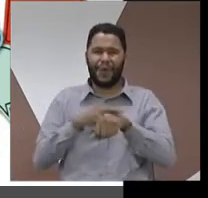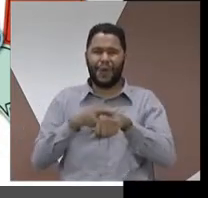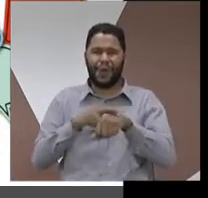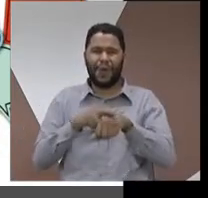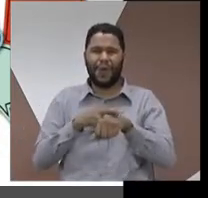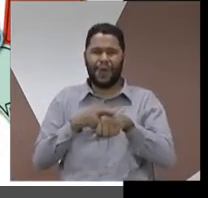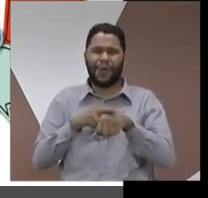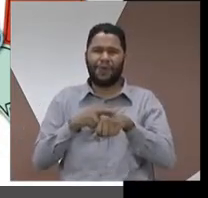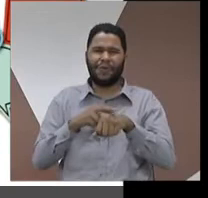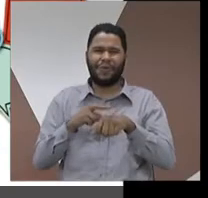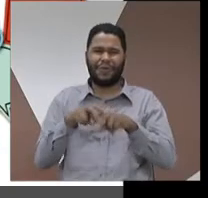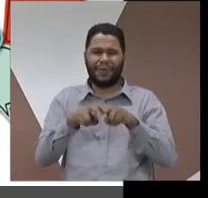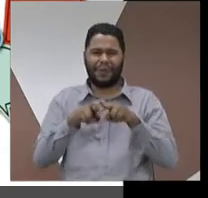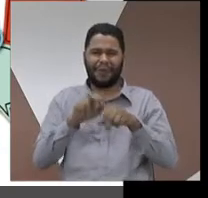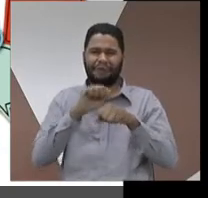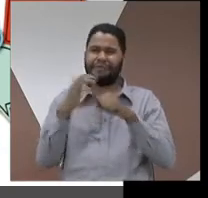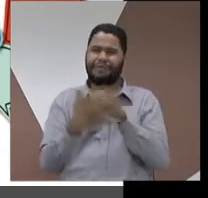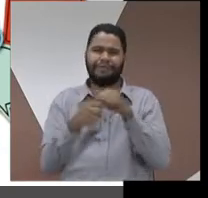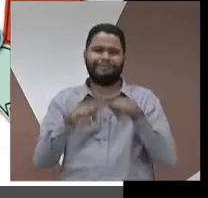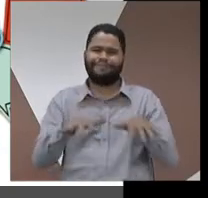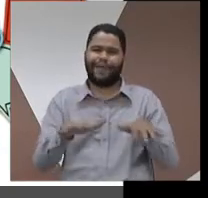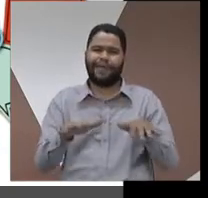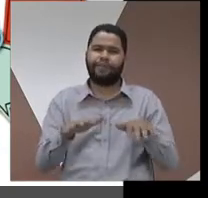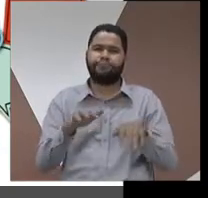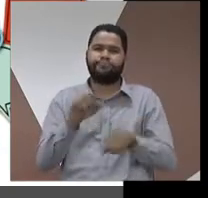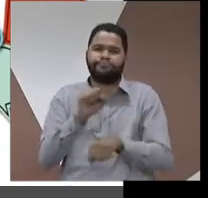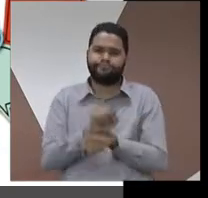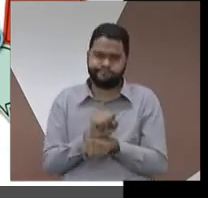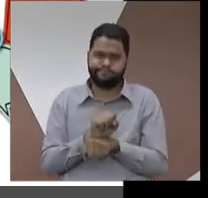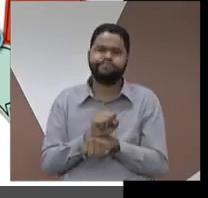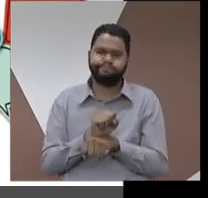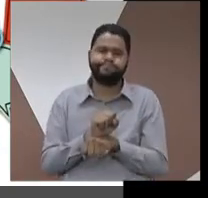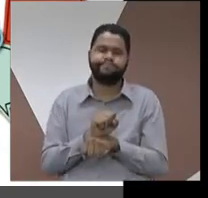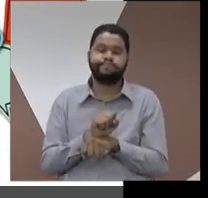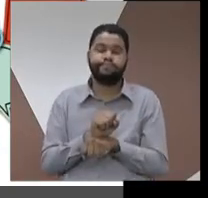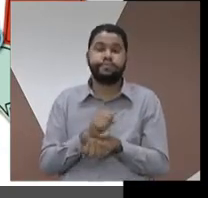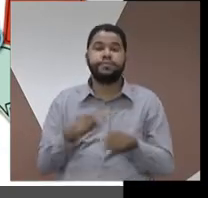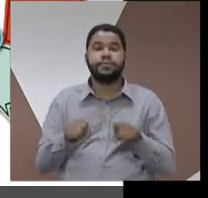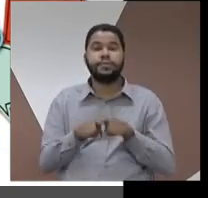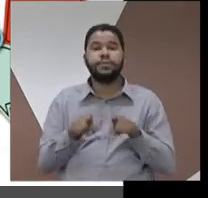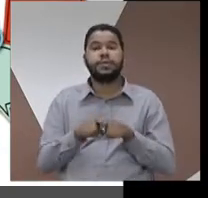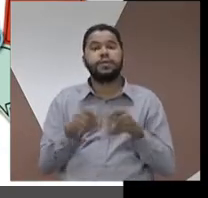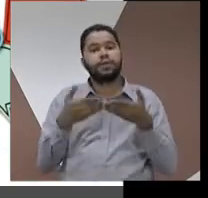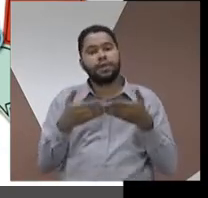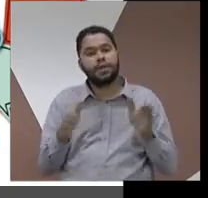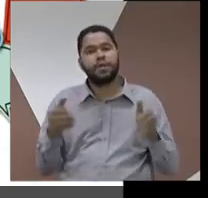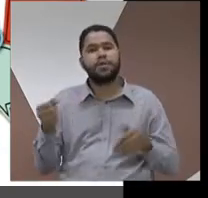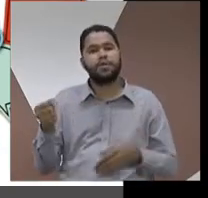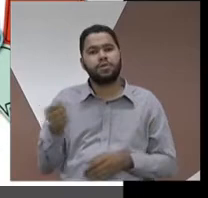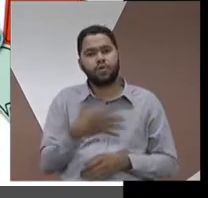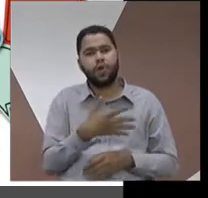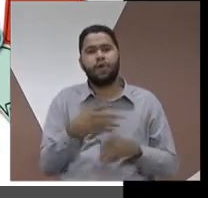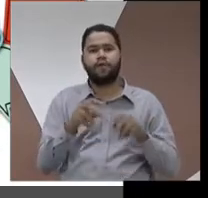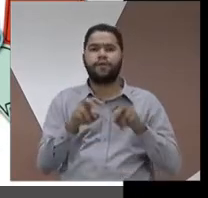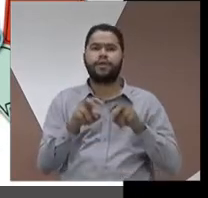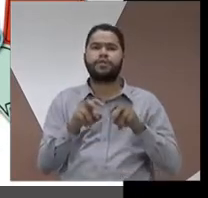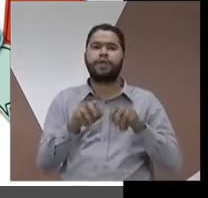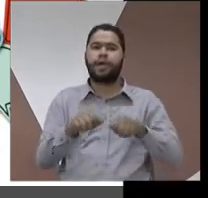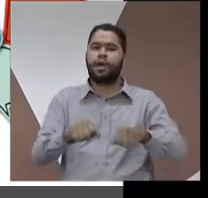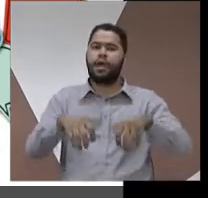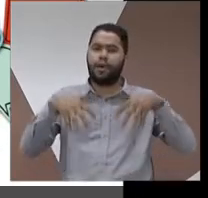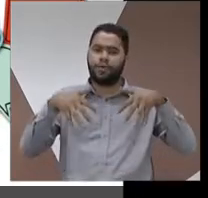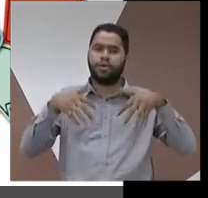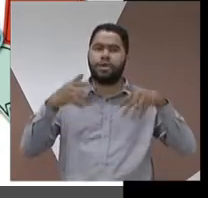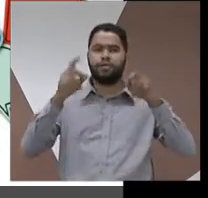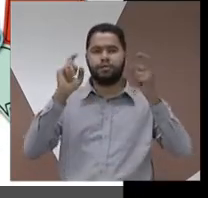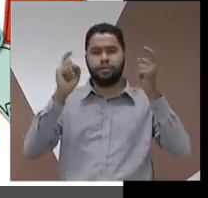fazer audiências híbridas, né? E abrimos, então, essas novas audiências agora, né? Mas